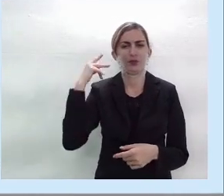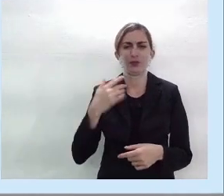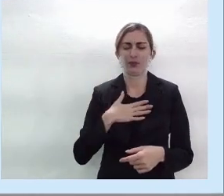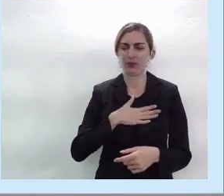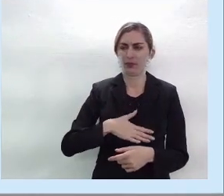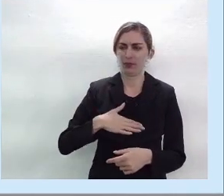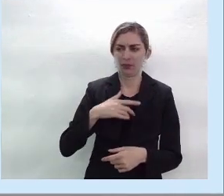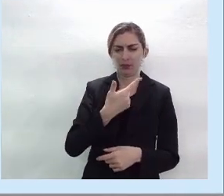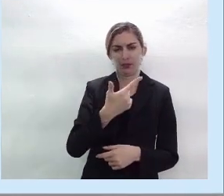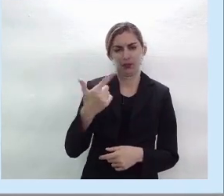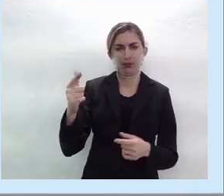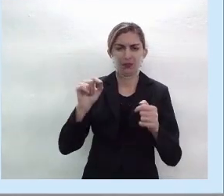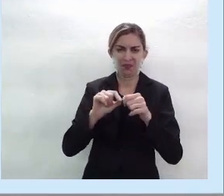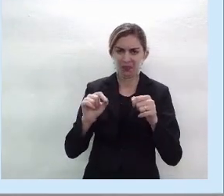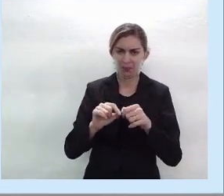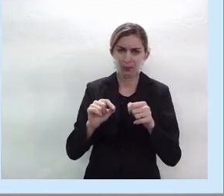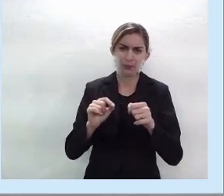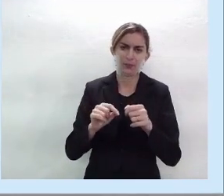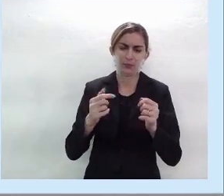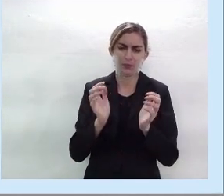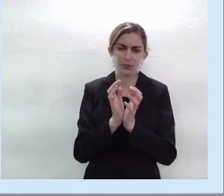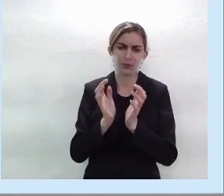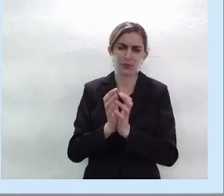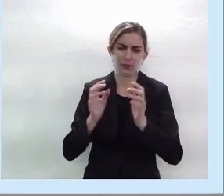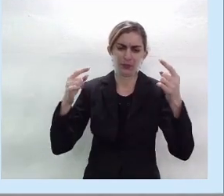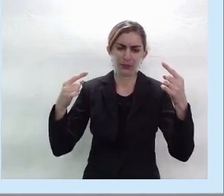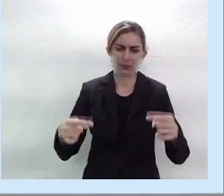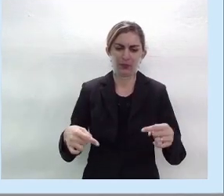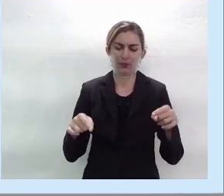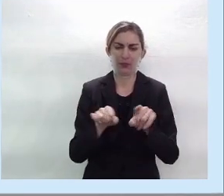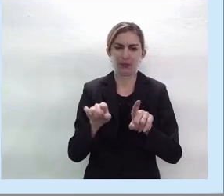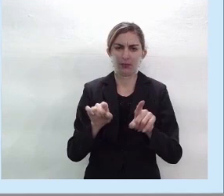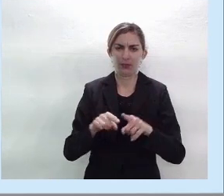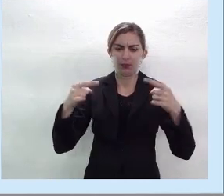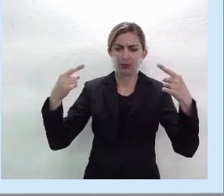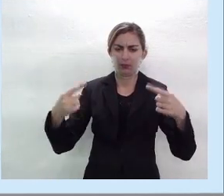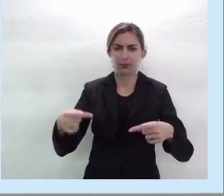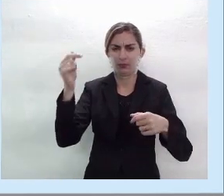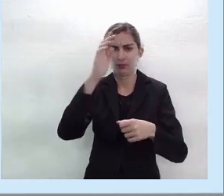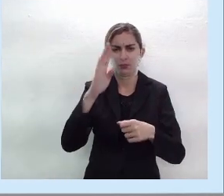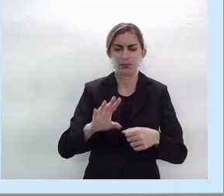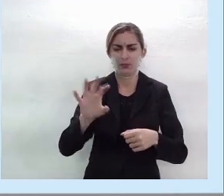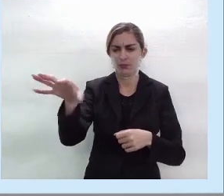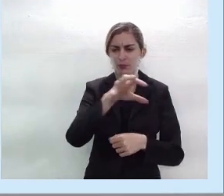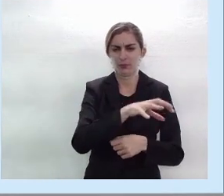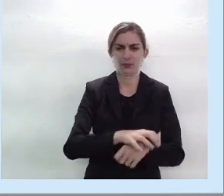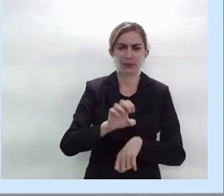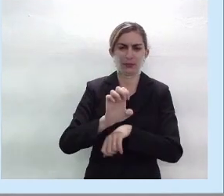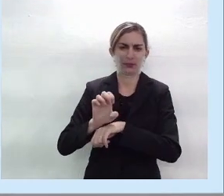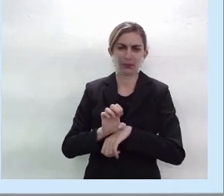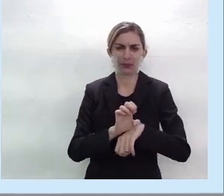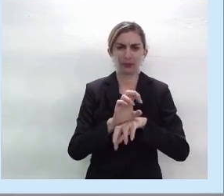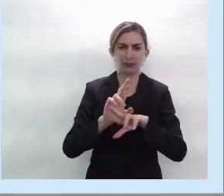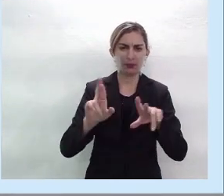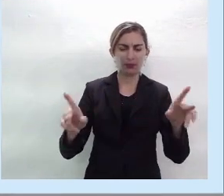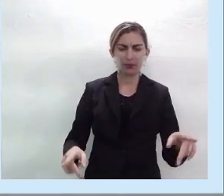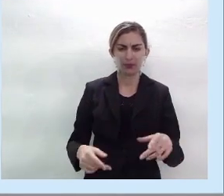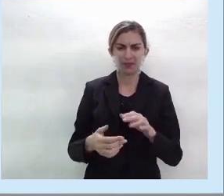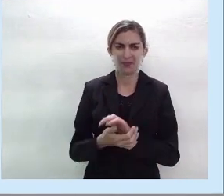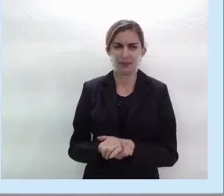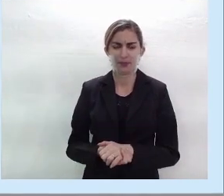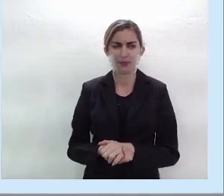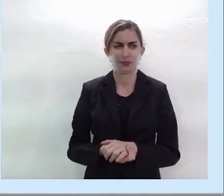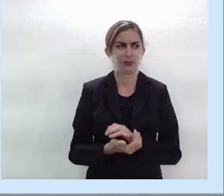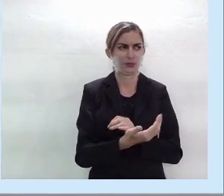que fazem por prazer e tem outros que fazem em estilos competitivos e existem campeonatos brasileiros, regionais, estaduais,